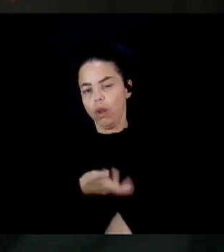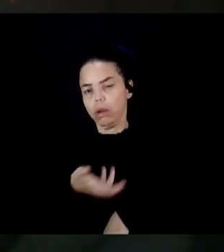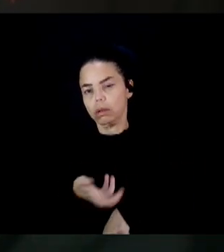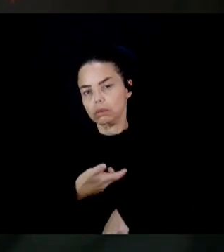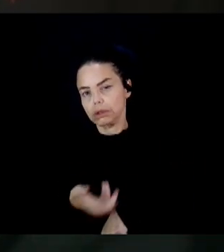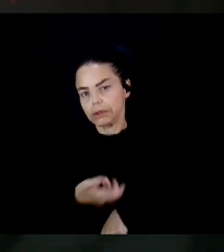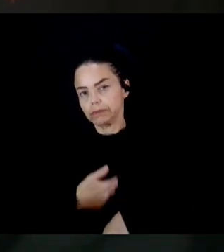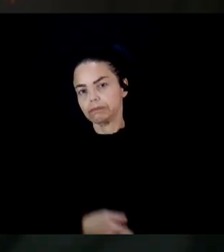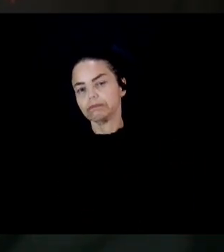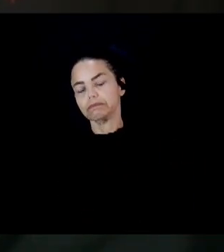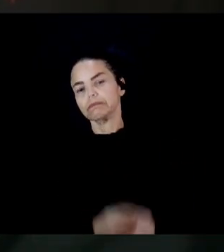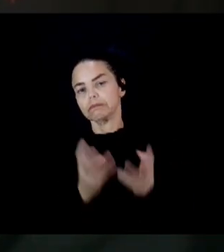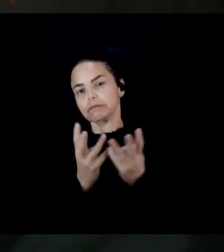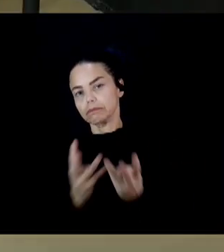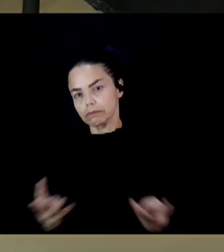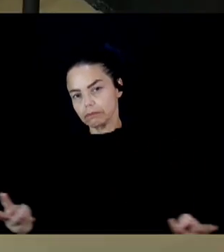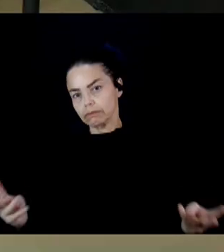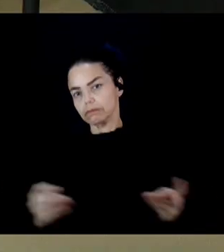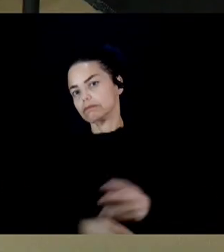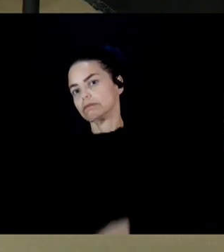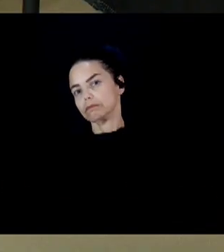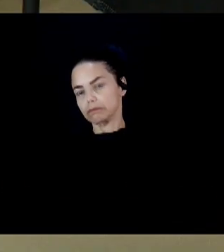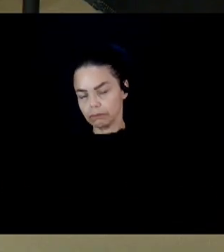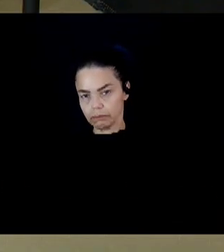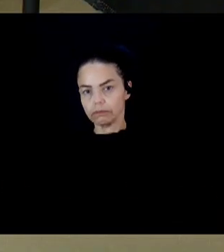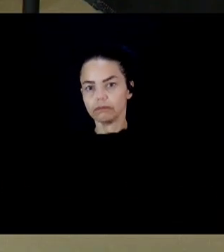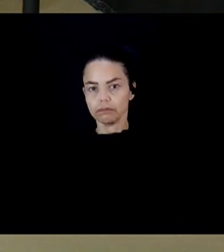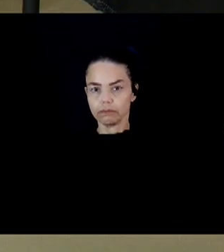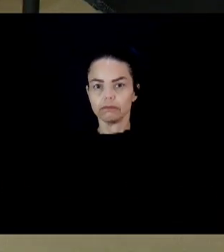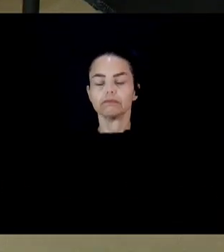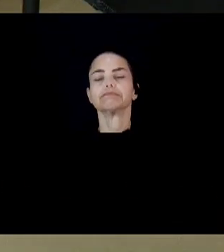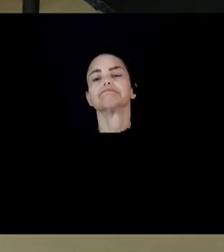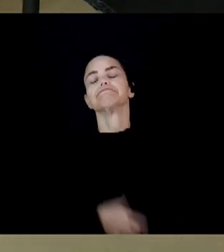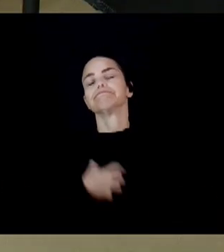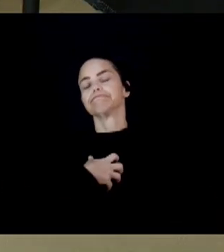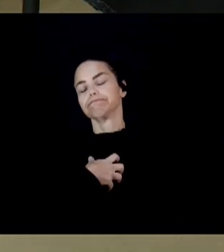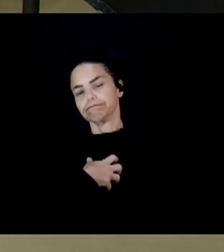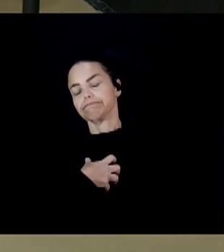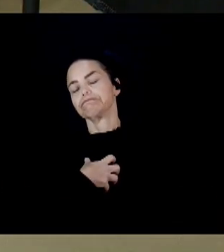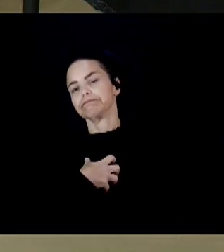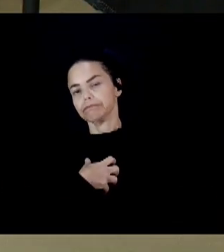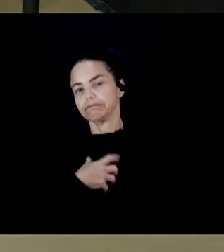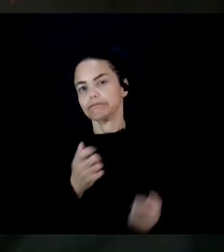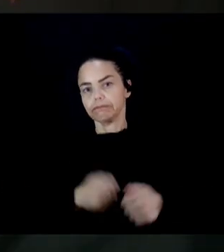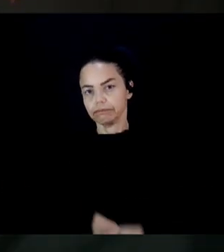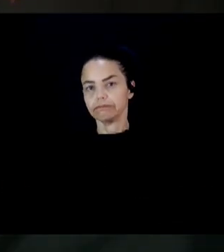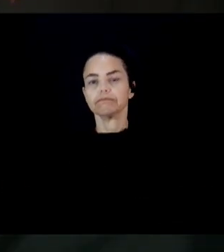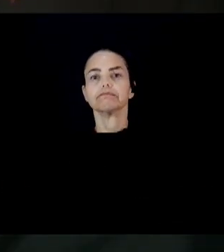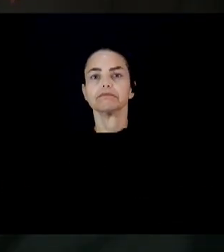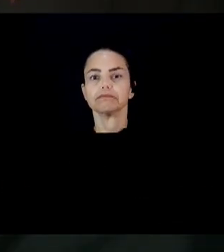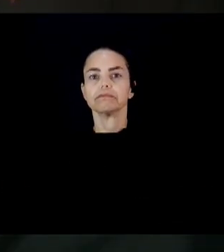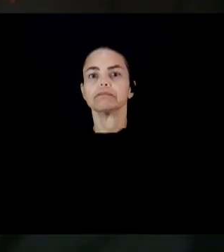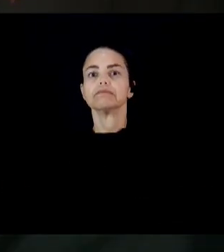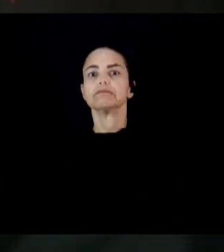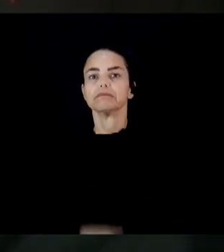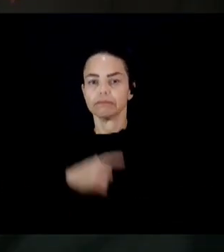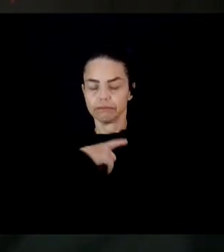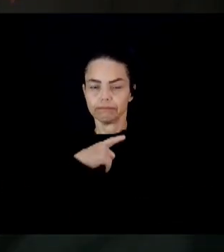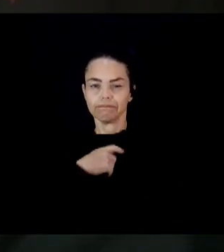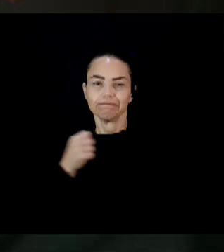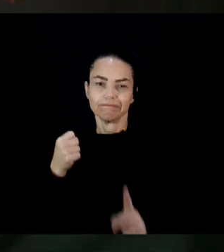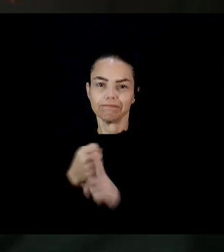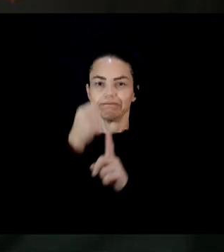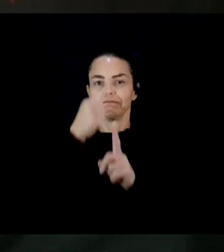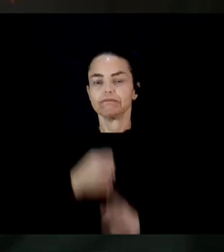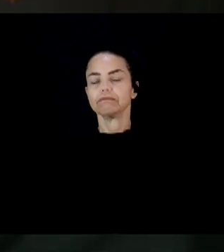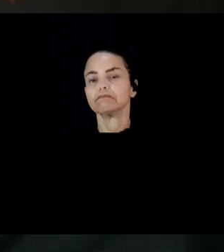perda cognitiva e a questão emocional pode vir a ter um impacto muito grande. Gostaria